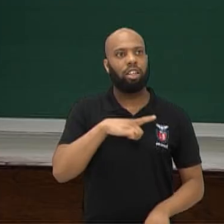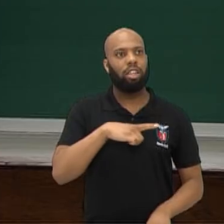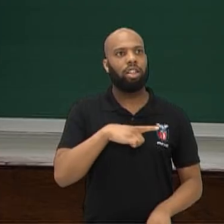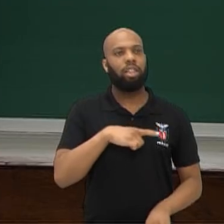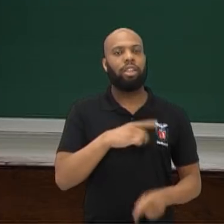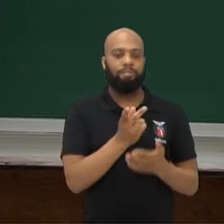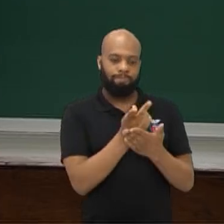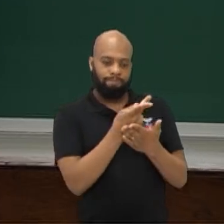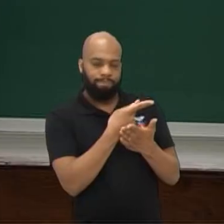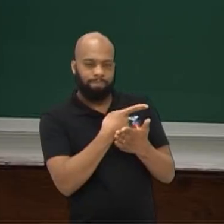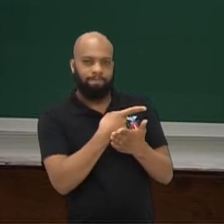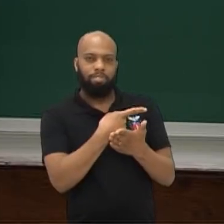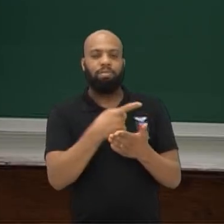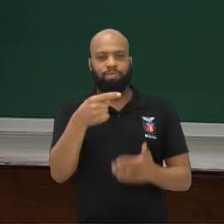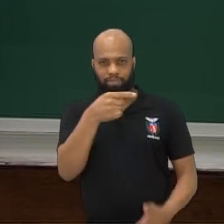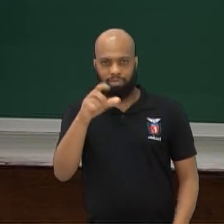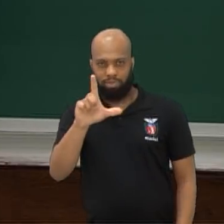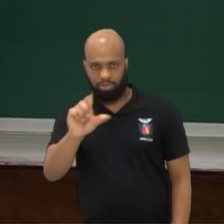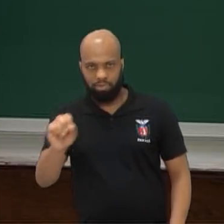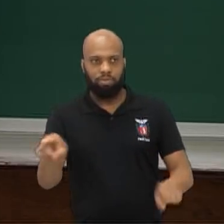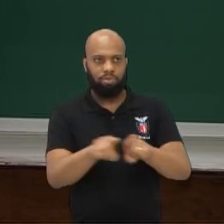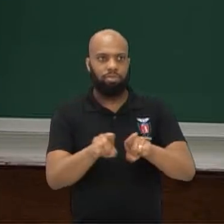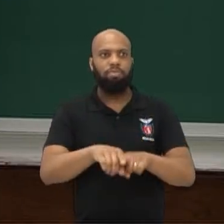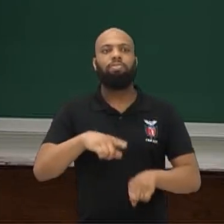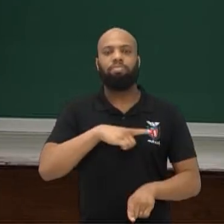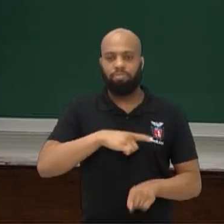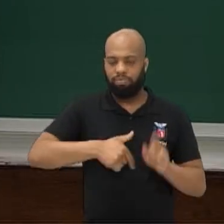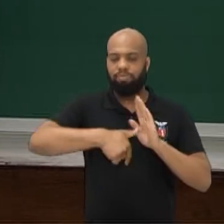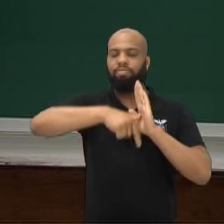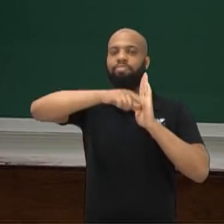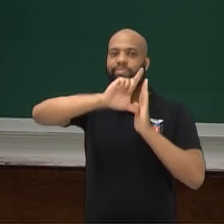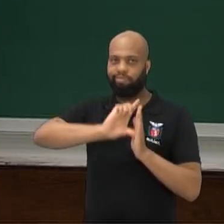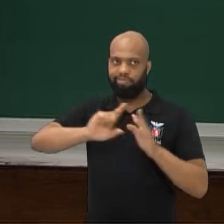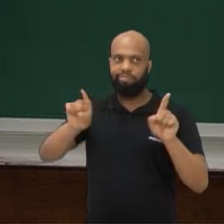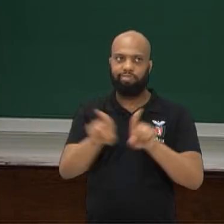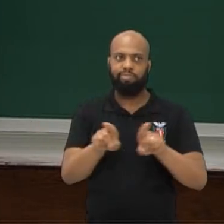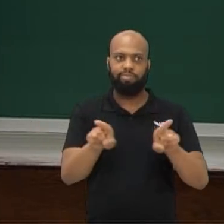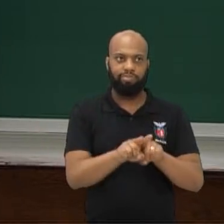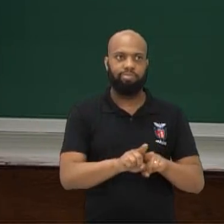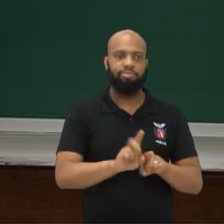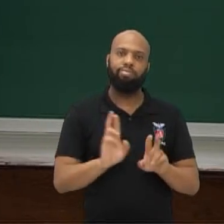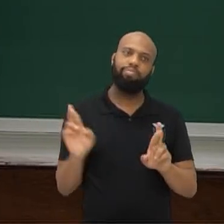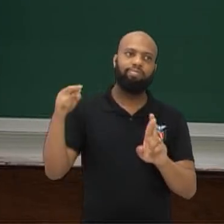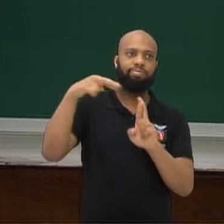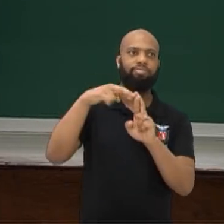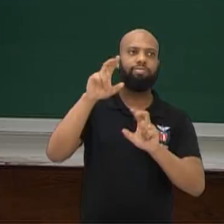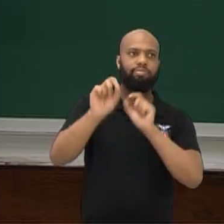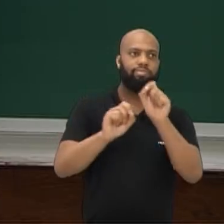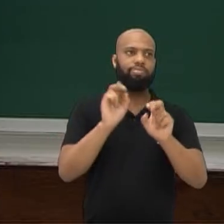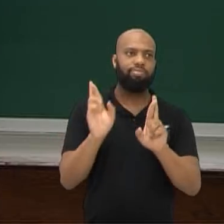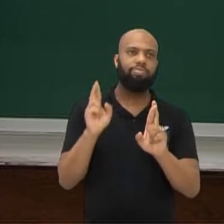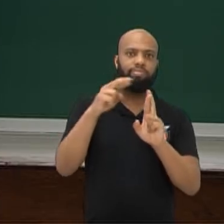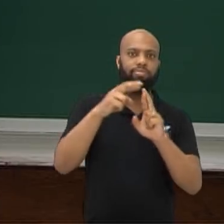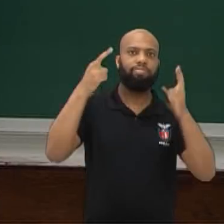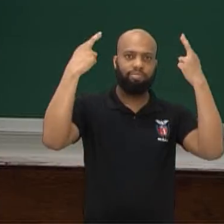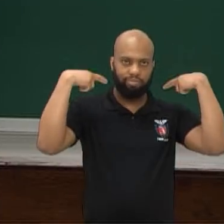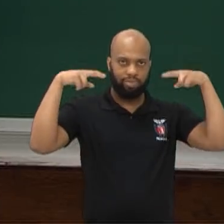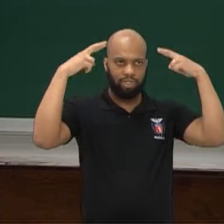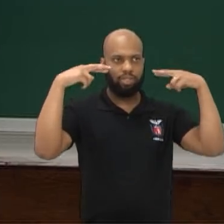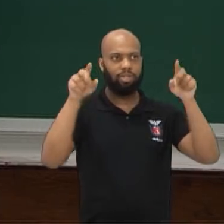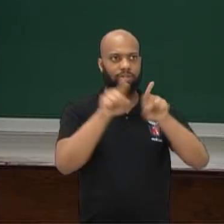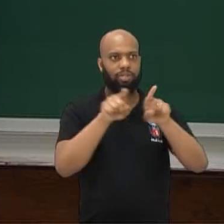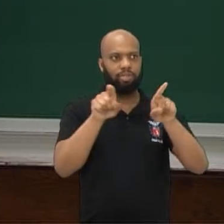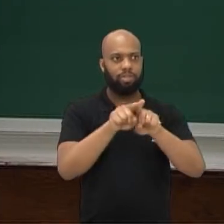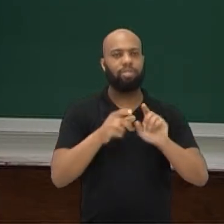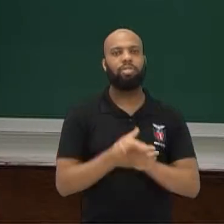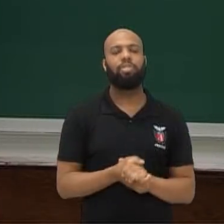né, desenhá-lo, esse lo apareceu também anteriormente, né, se referindo ao carneiro, muito